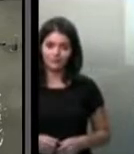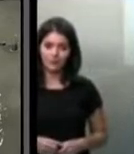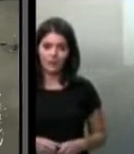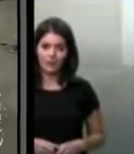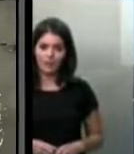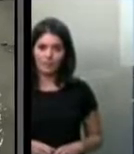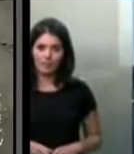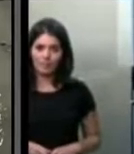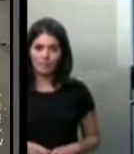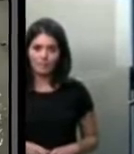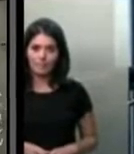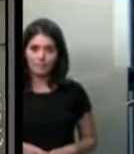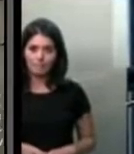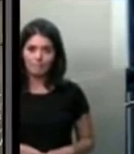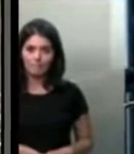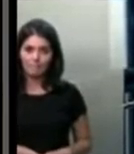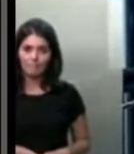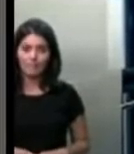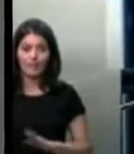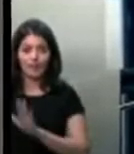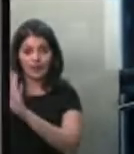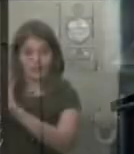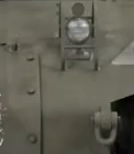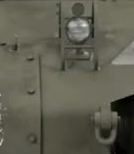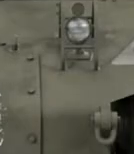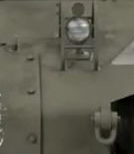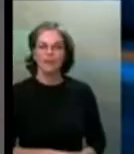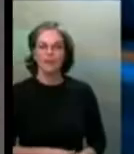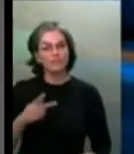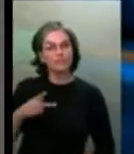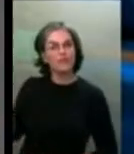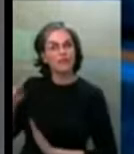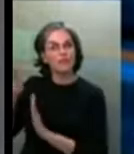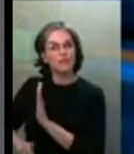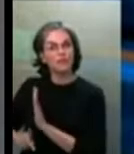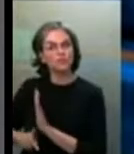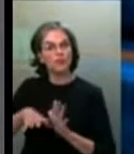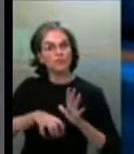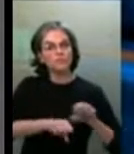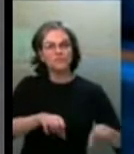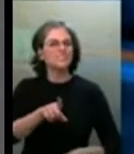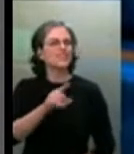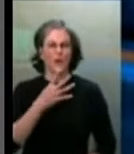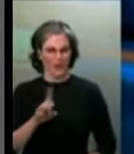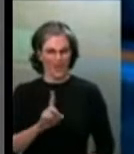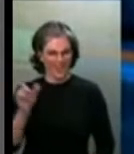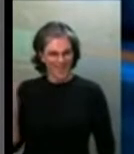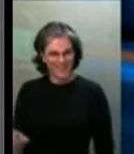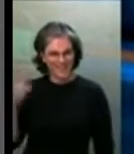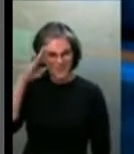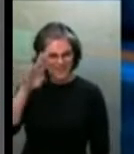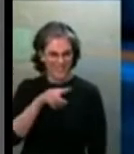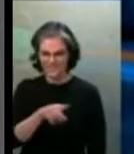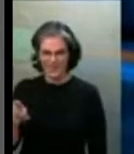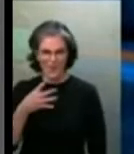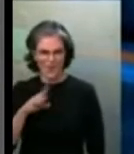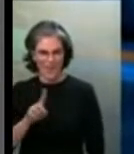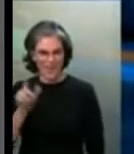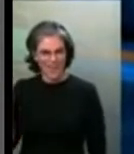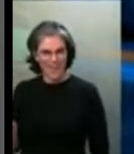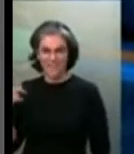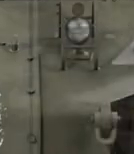o fim, a revogação da Lei de Segurança Nacional. Quem não conhece o Bolsonaro? Quem não conhece a sua